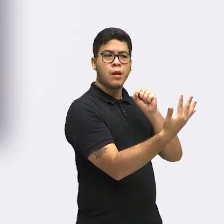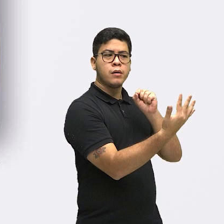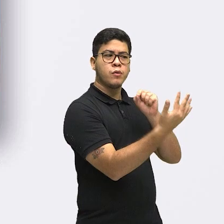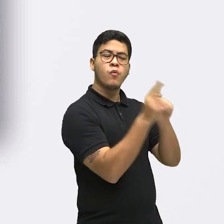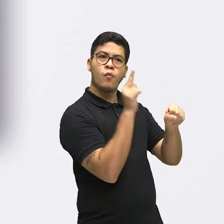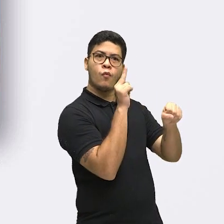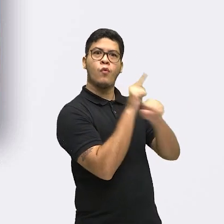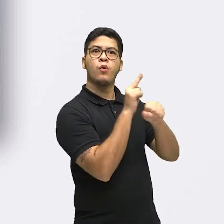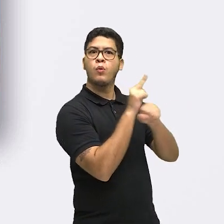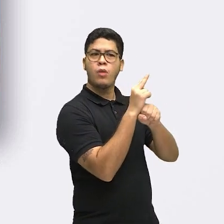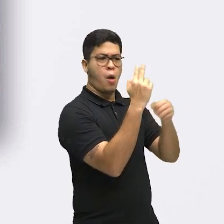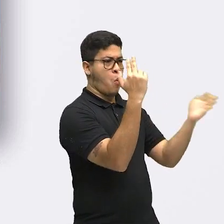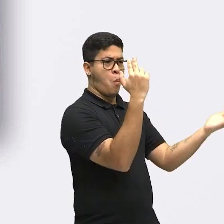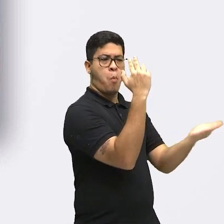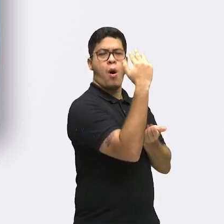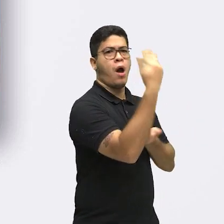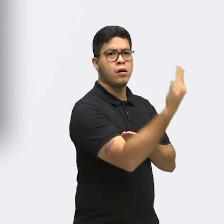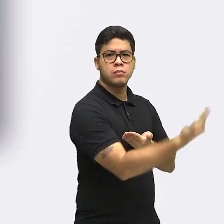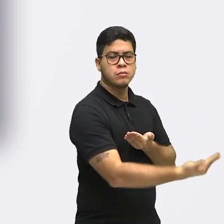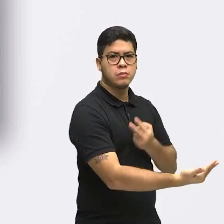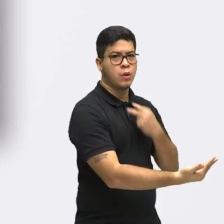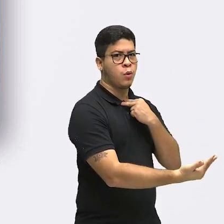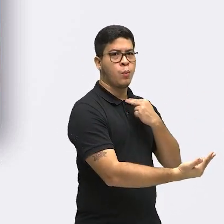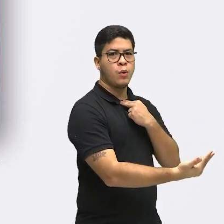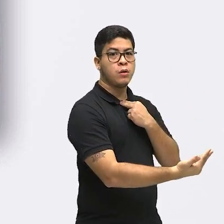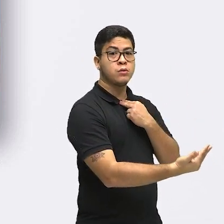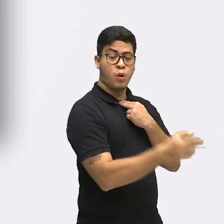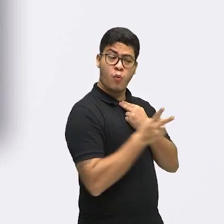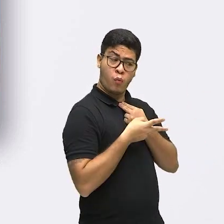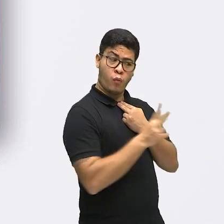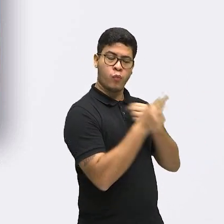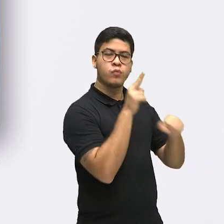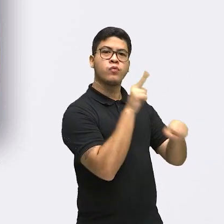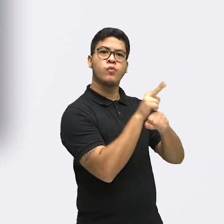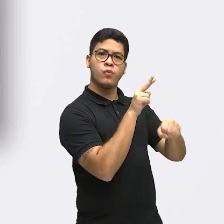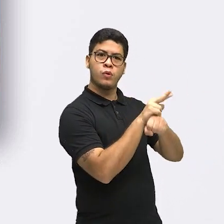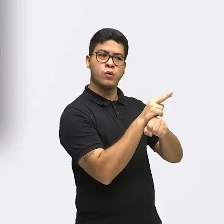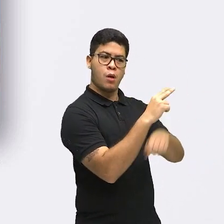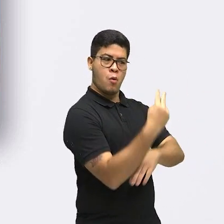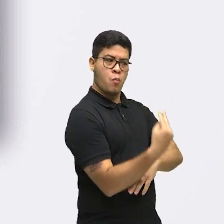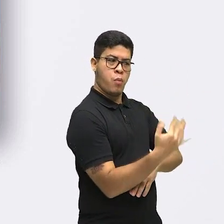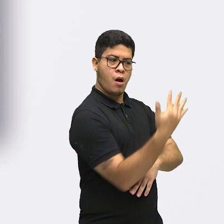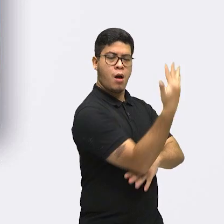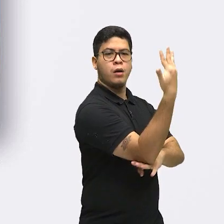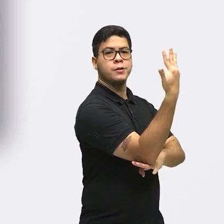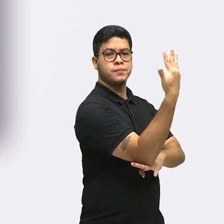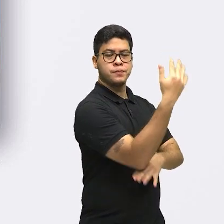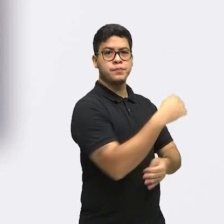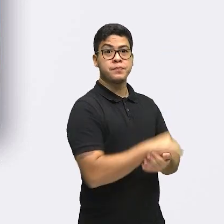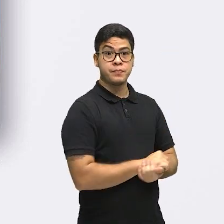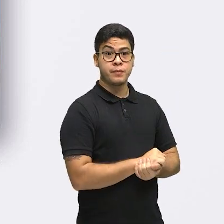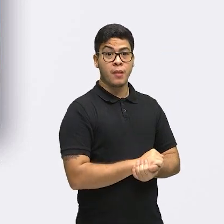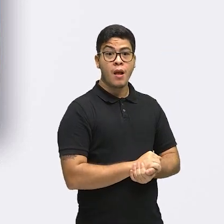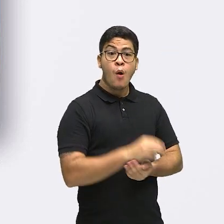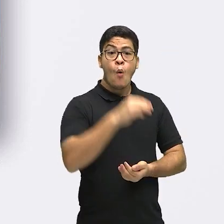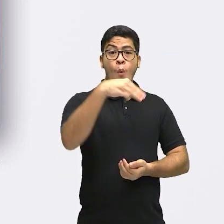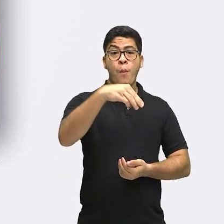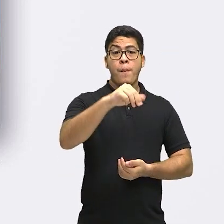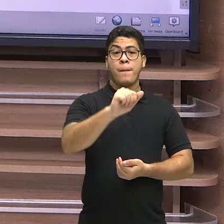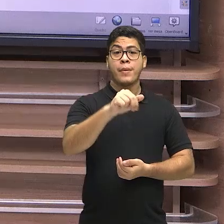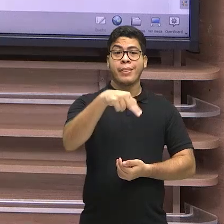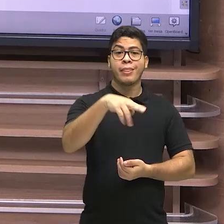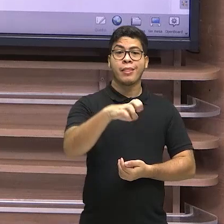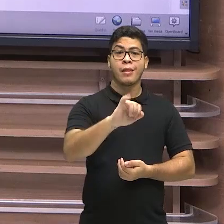rendimentos garantindo a autossustentação do meio ambiente explorado. Então, manejo é assim, eu